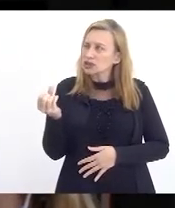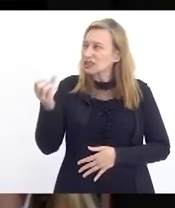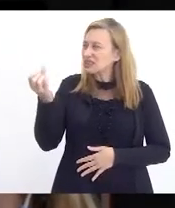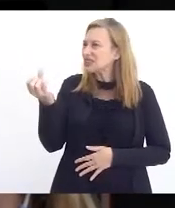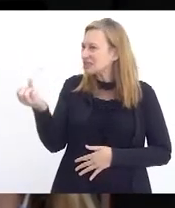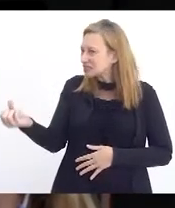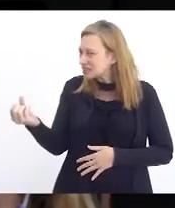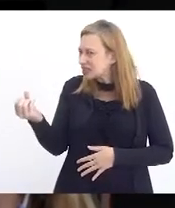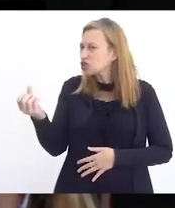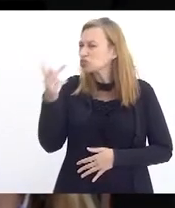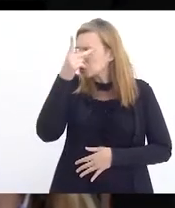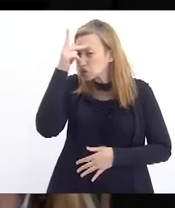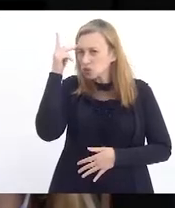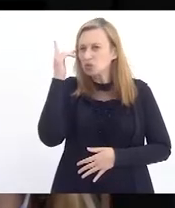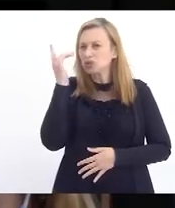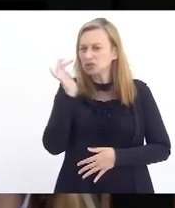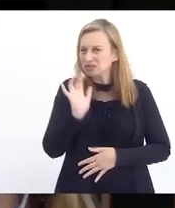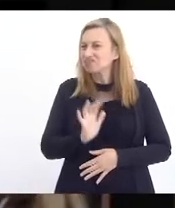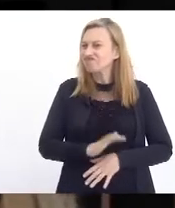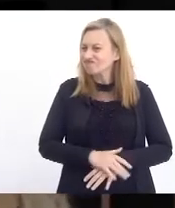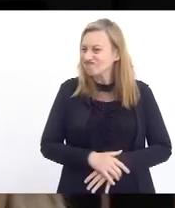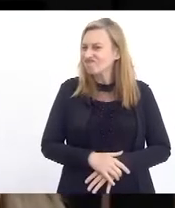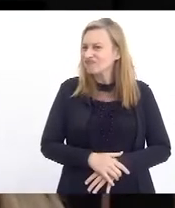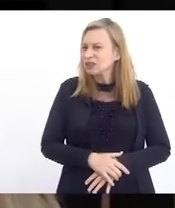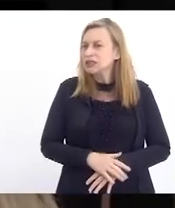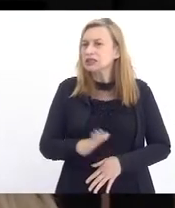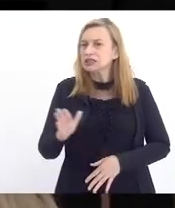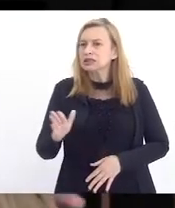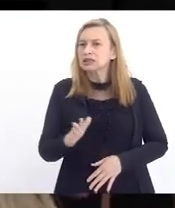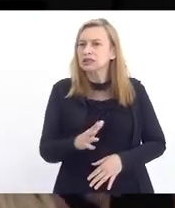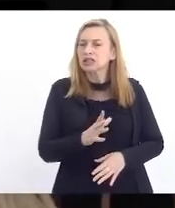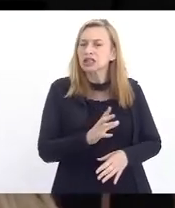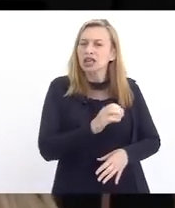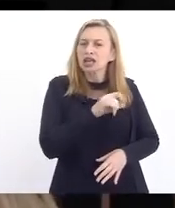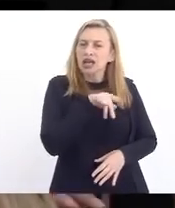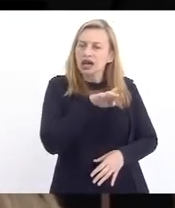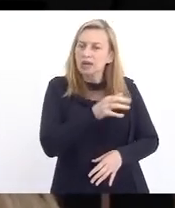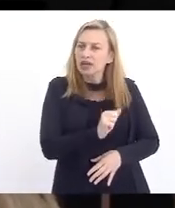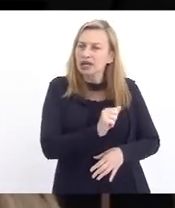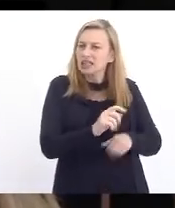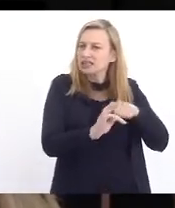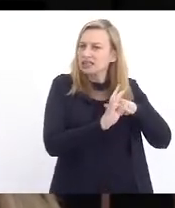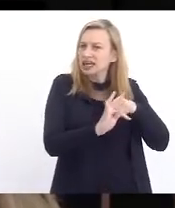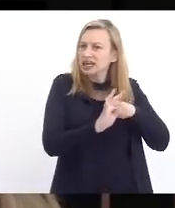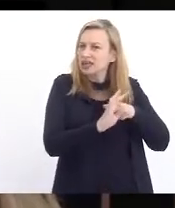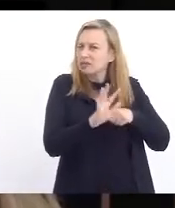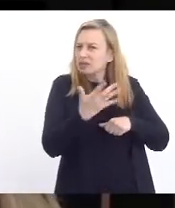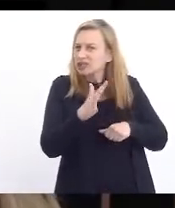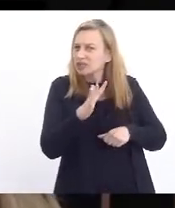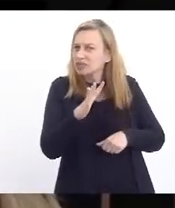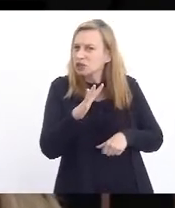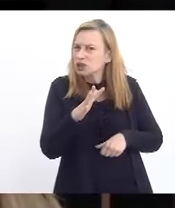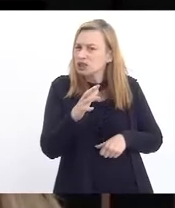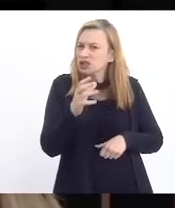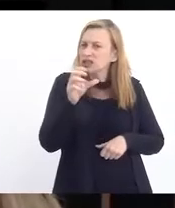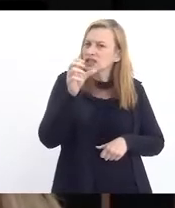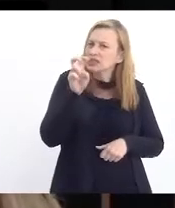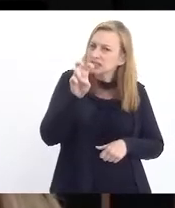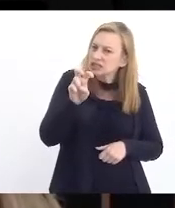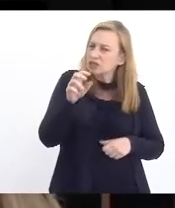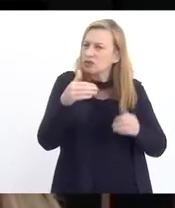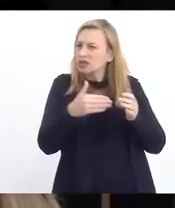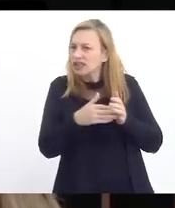66 pessoas é o quadro. Nas câmaras técnicas, a gente tem aproximadamente 5 a 6